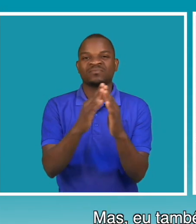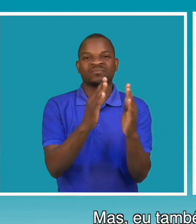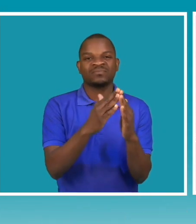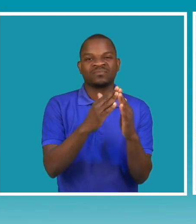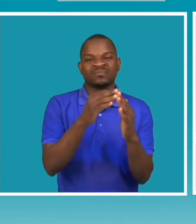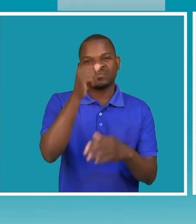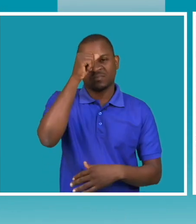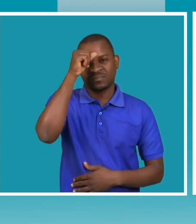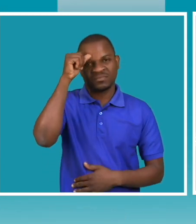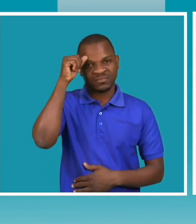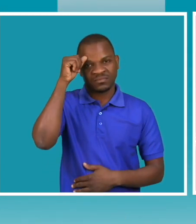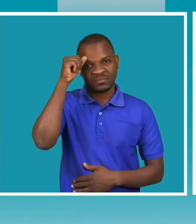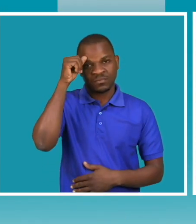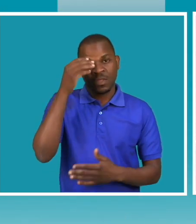pedir.